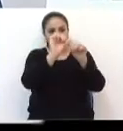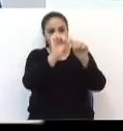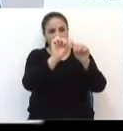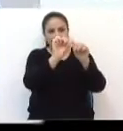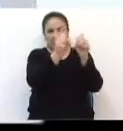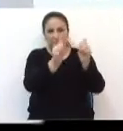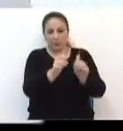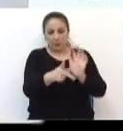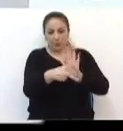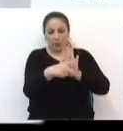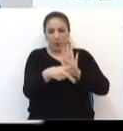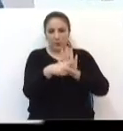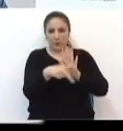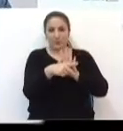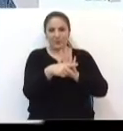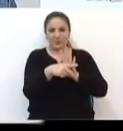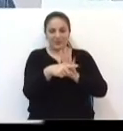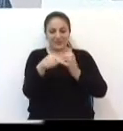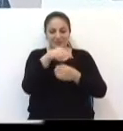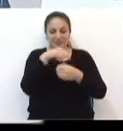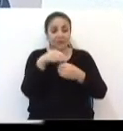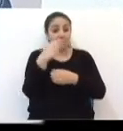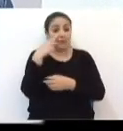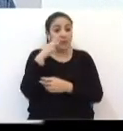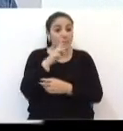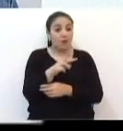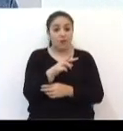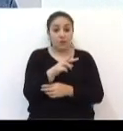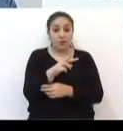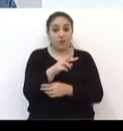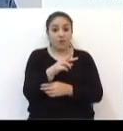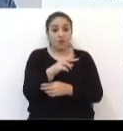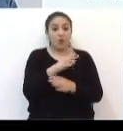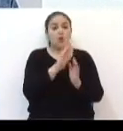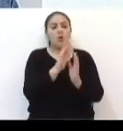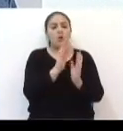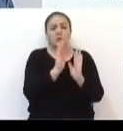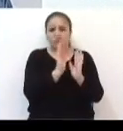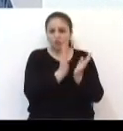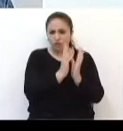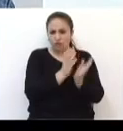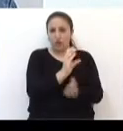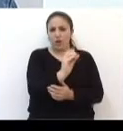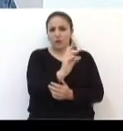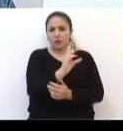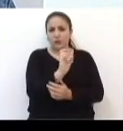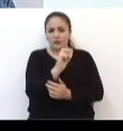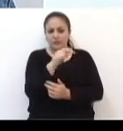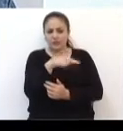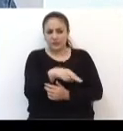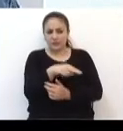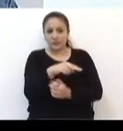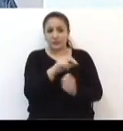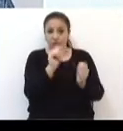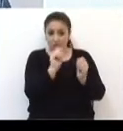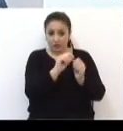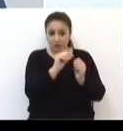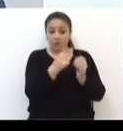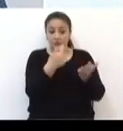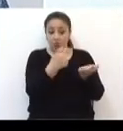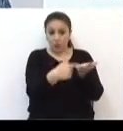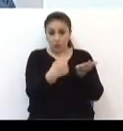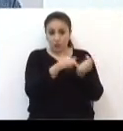cidade, ver as etapas que a Corsan então acordou